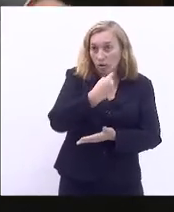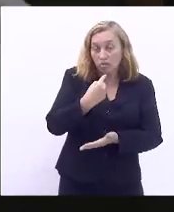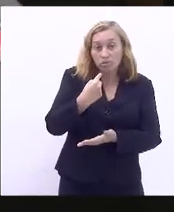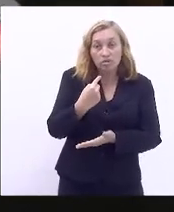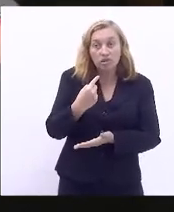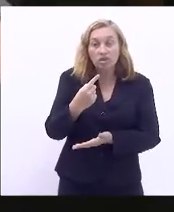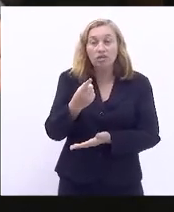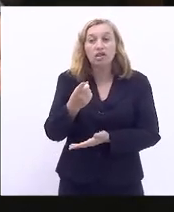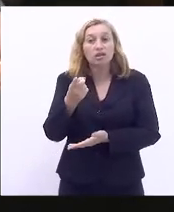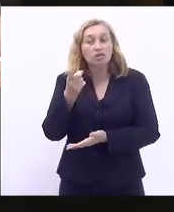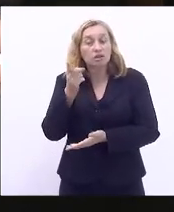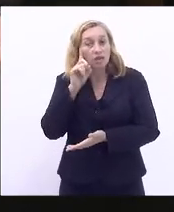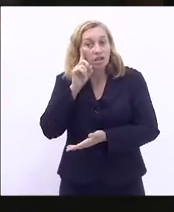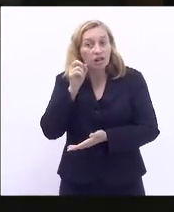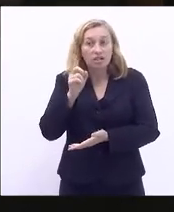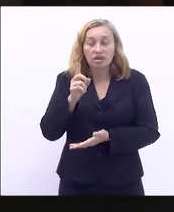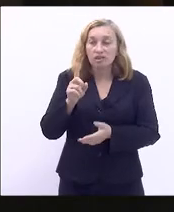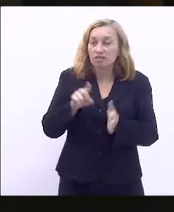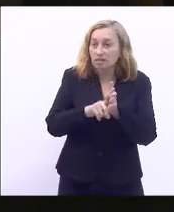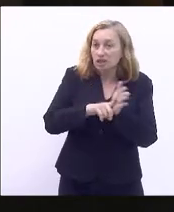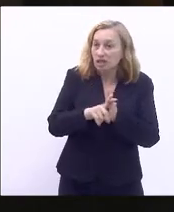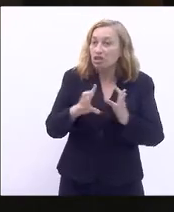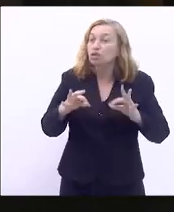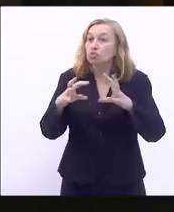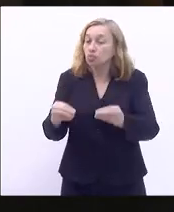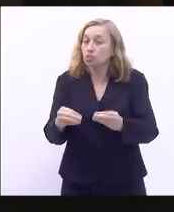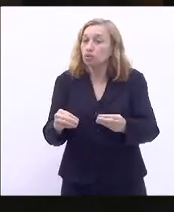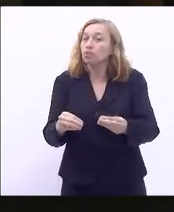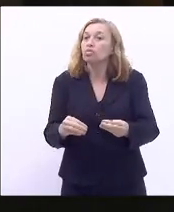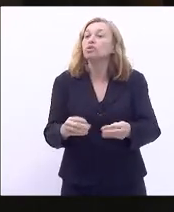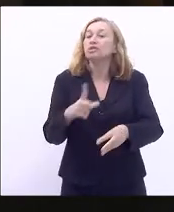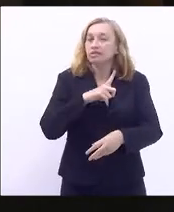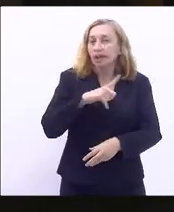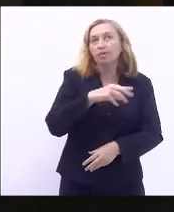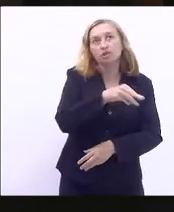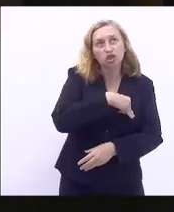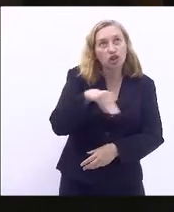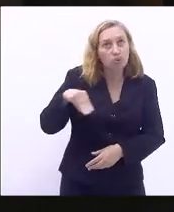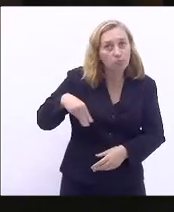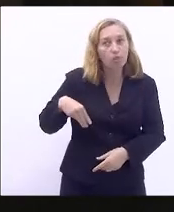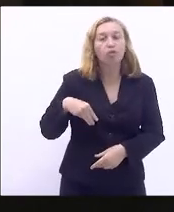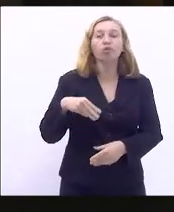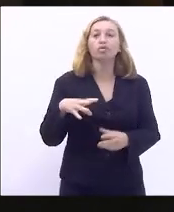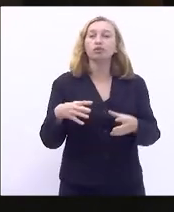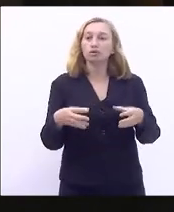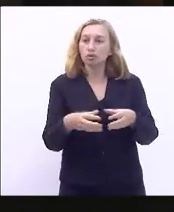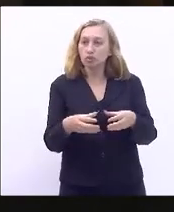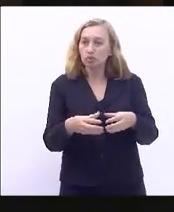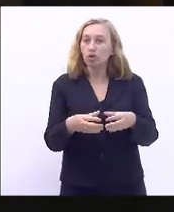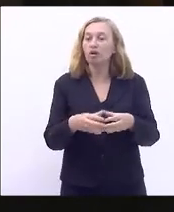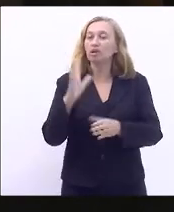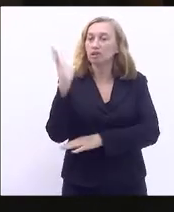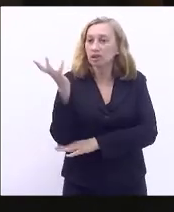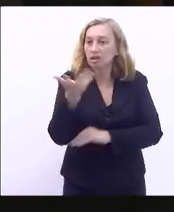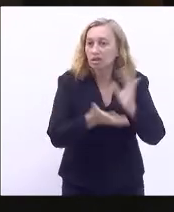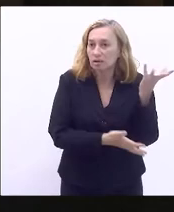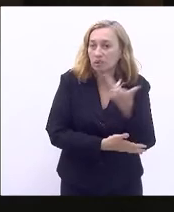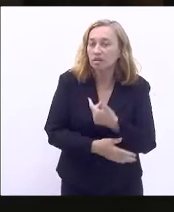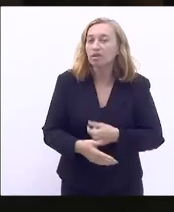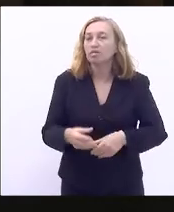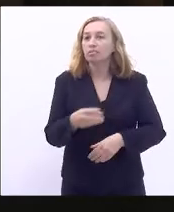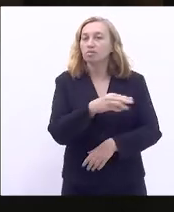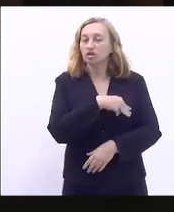tudo. Não é. Tem o Ministério Público, tem os órgãos ambientais, tem o Ministério Público